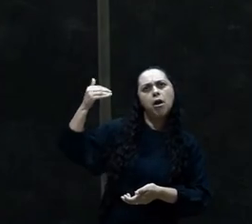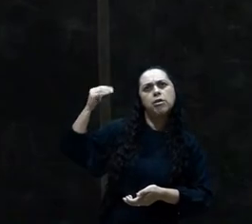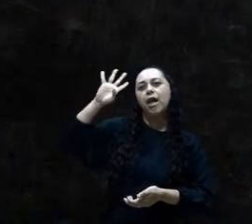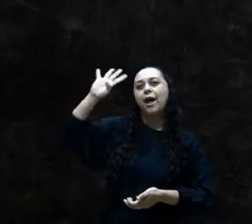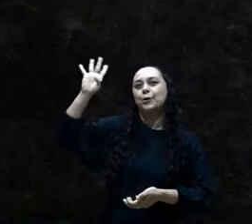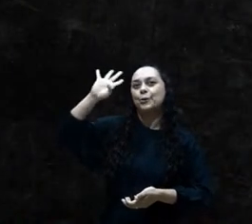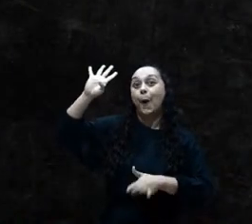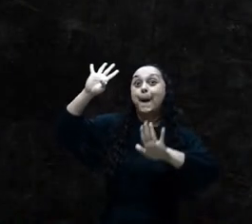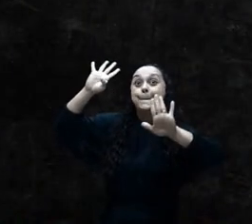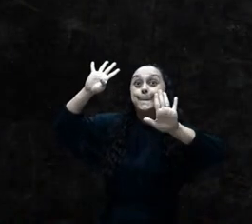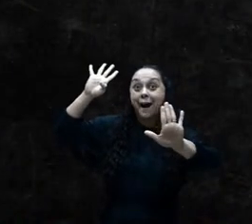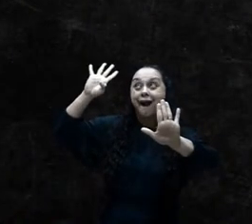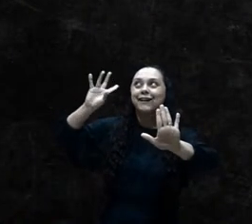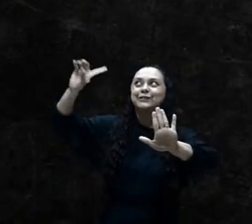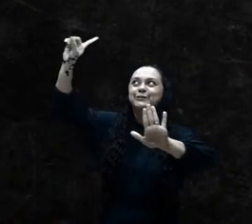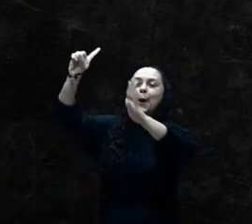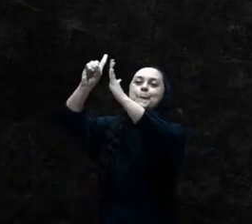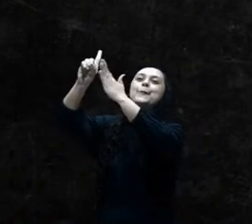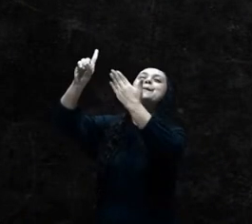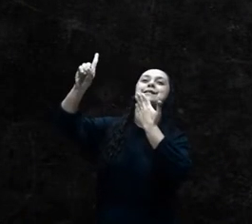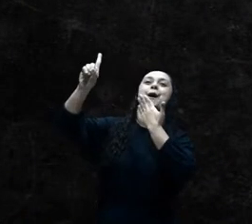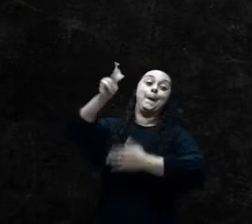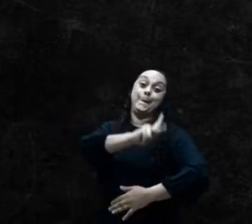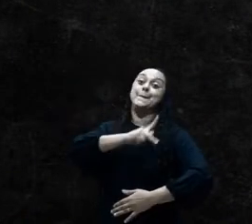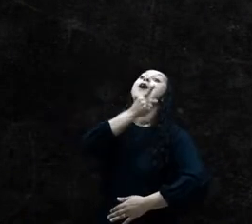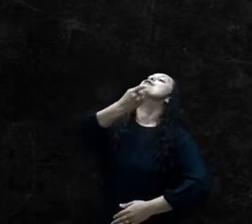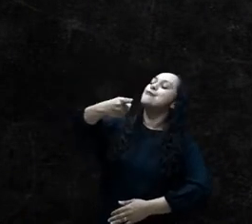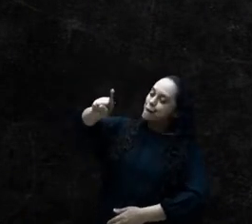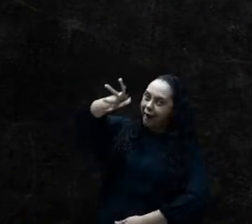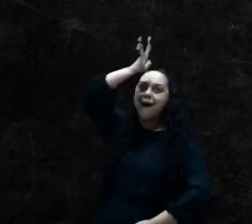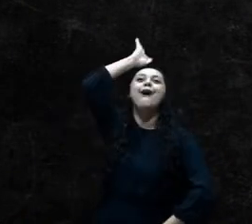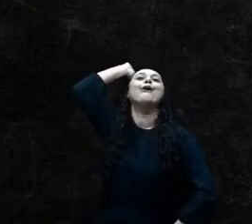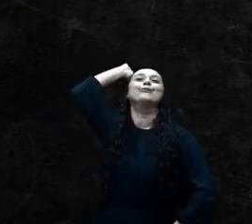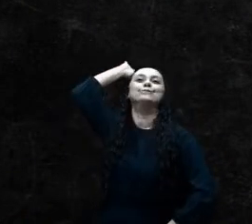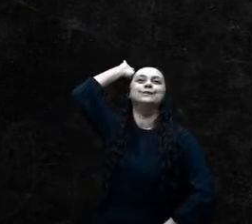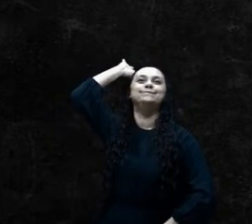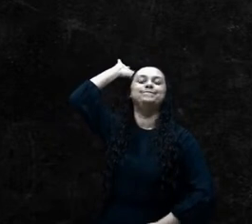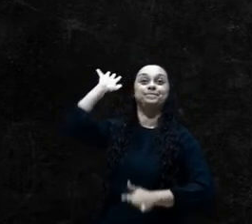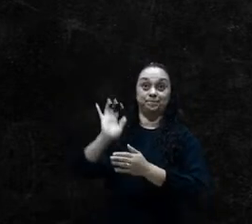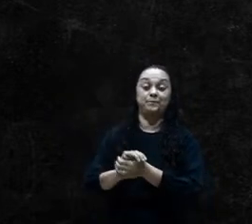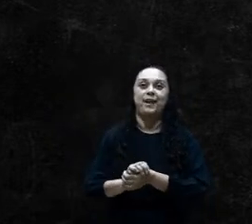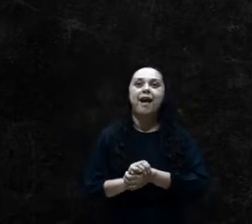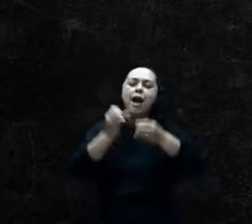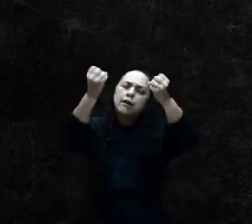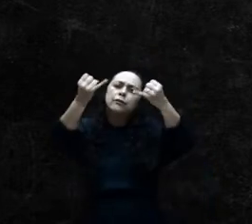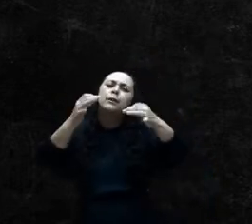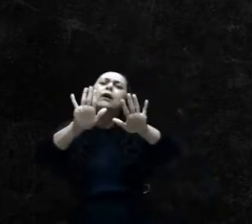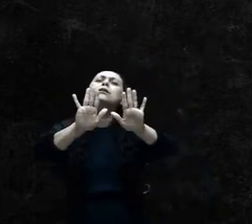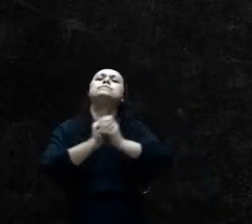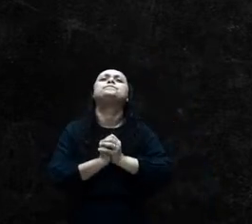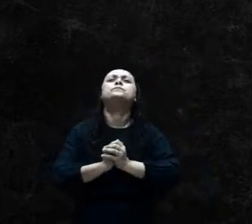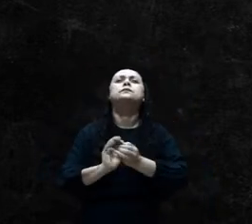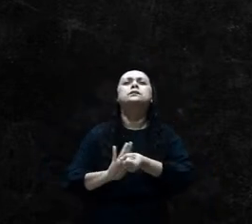uma promessa Paulo está preso e na noite seguinte o senhor pondo-se ao lado de Paulo disse